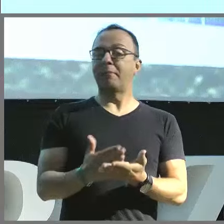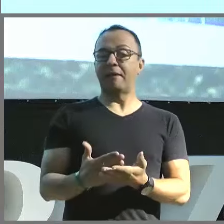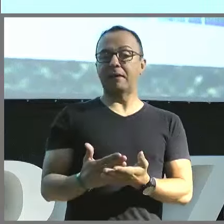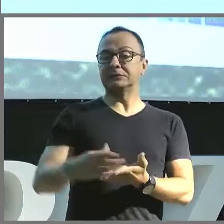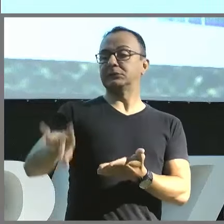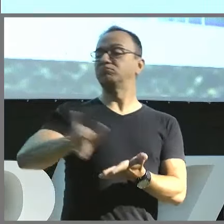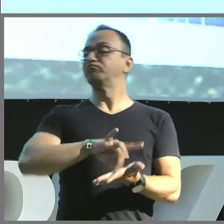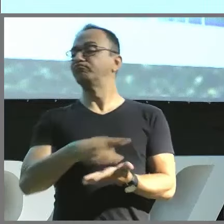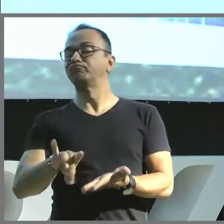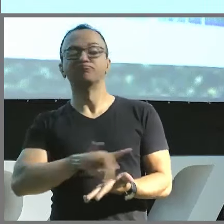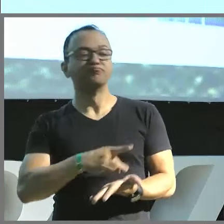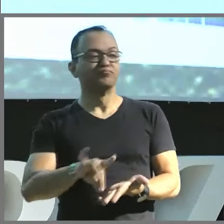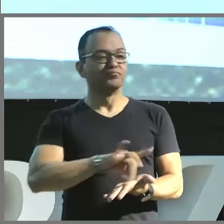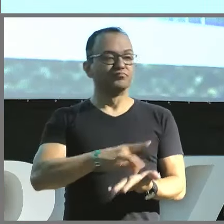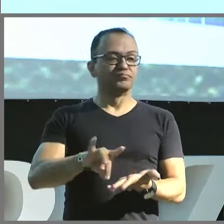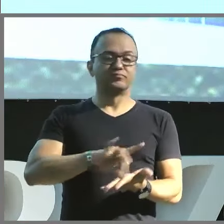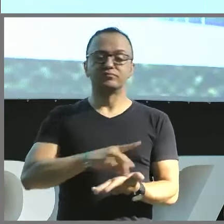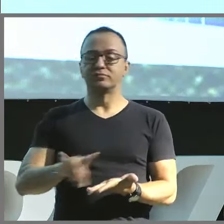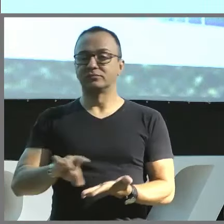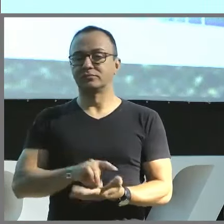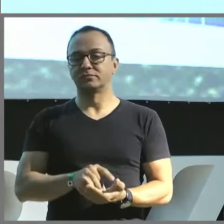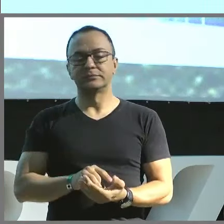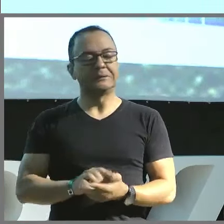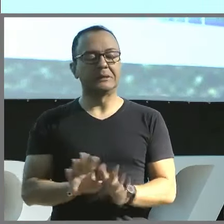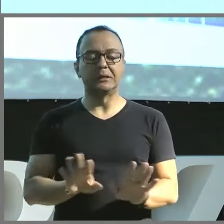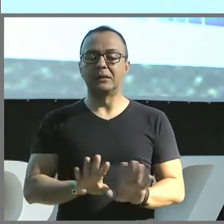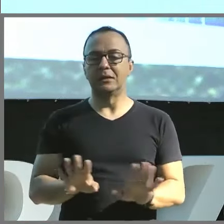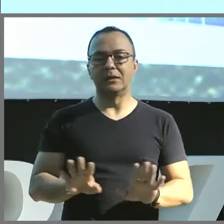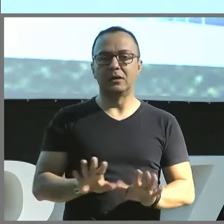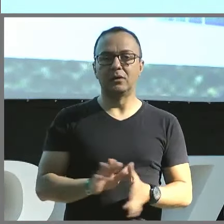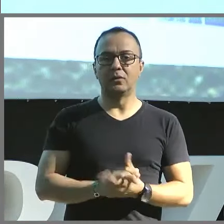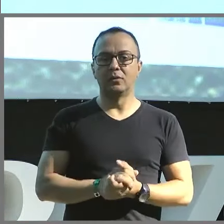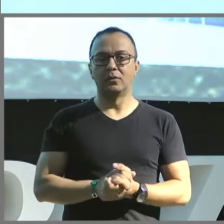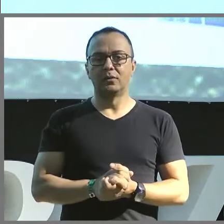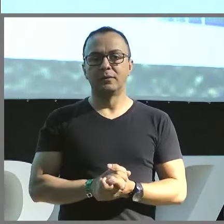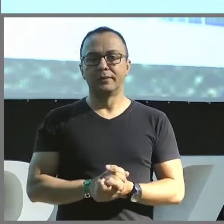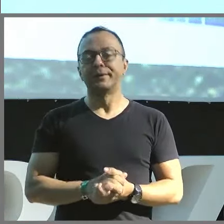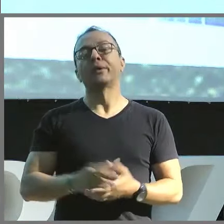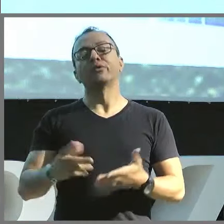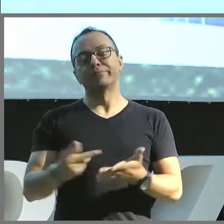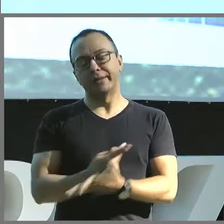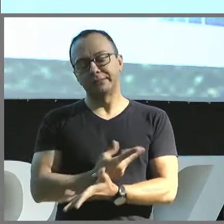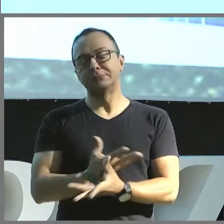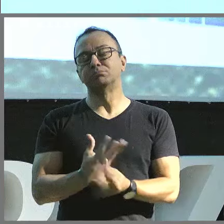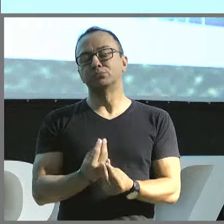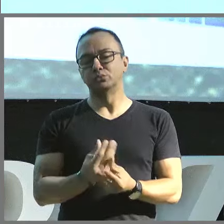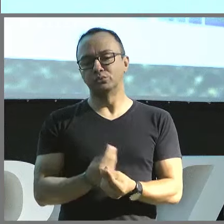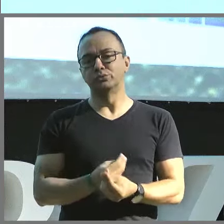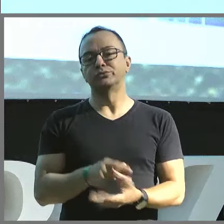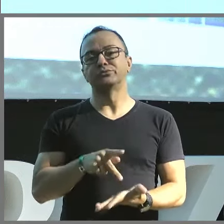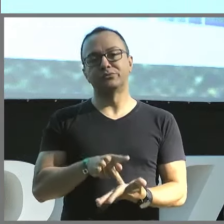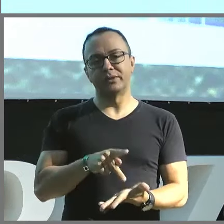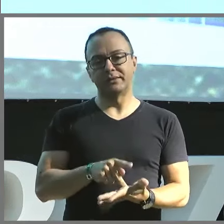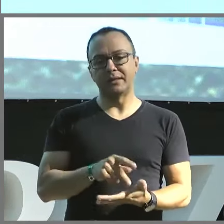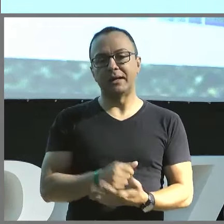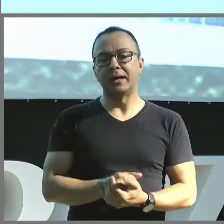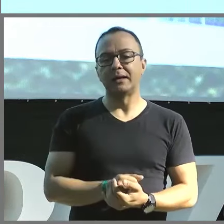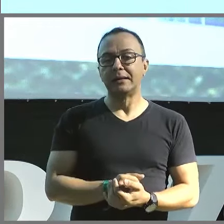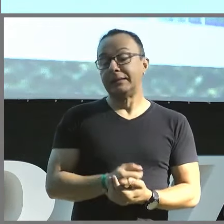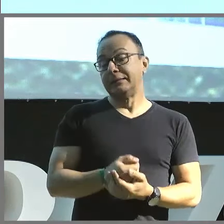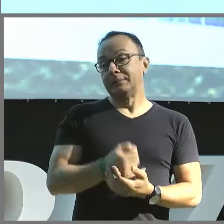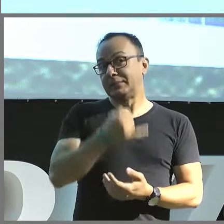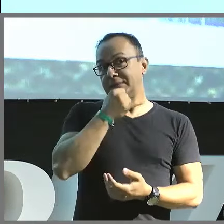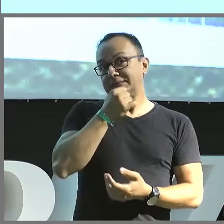adversárias, inimigas, que devem ser eliminadas. Qual acontece nos dias de hoje, no âmbito sexual no